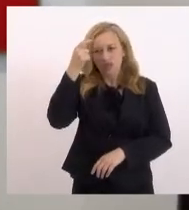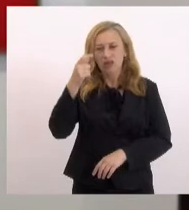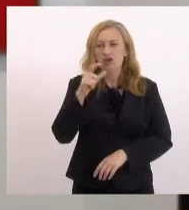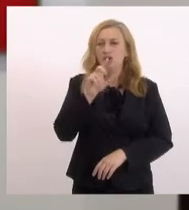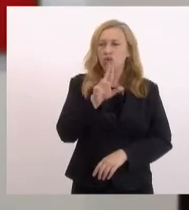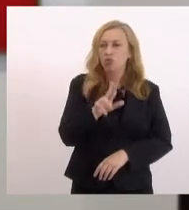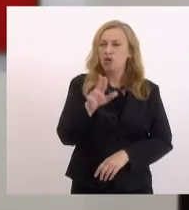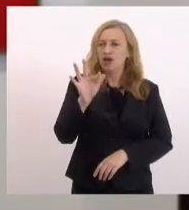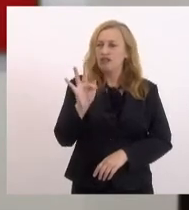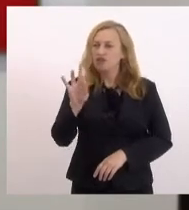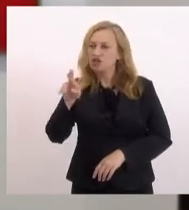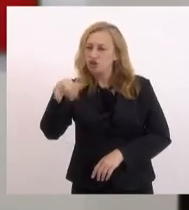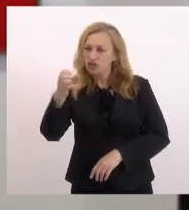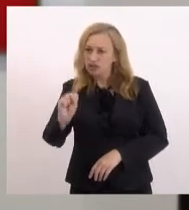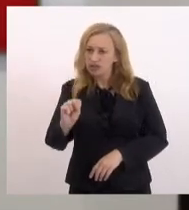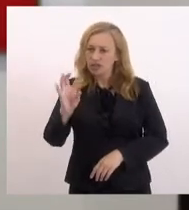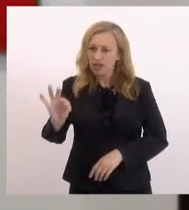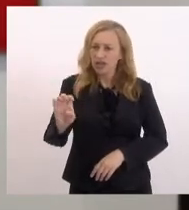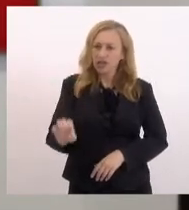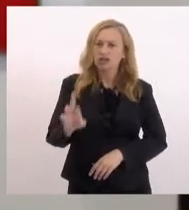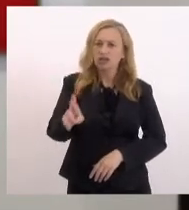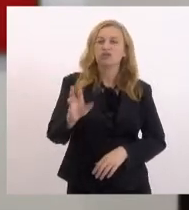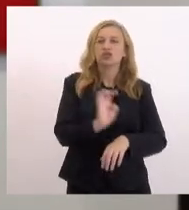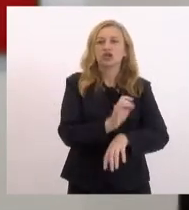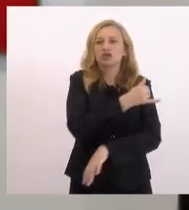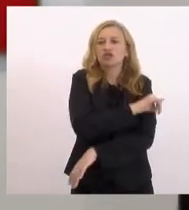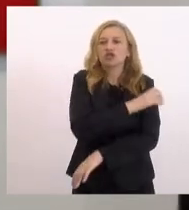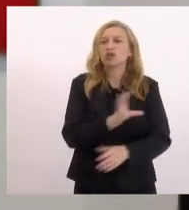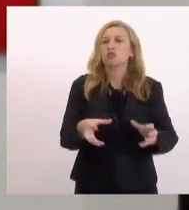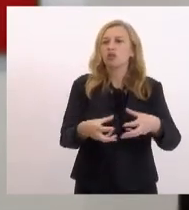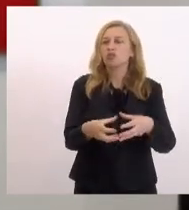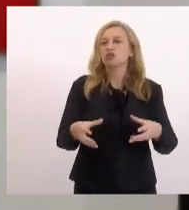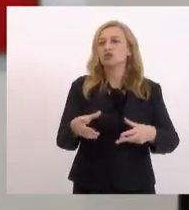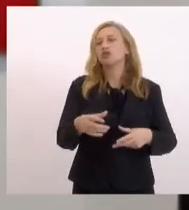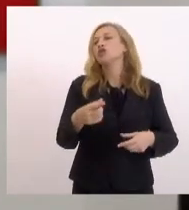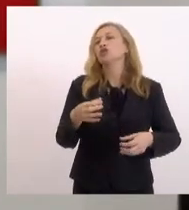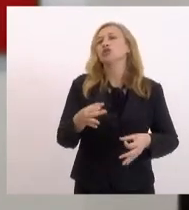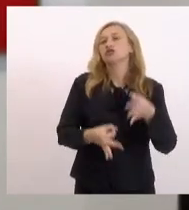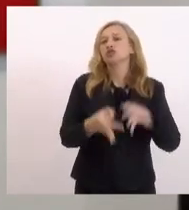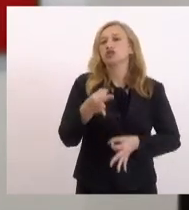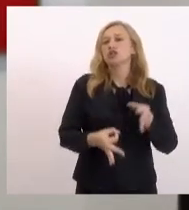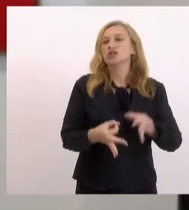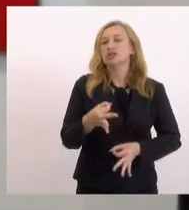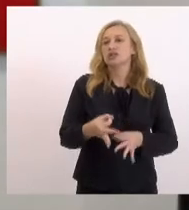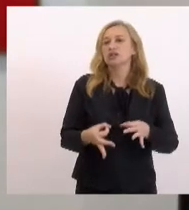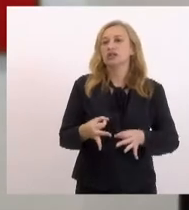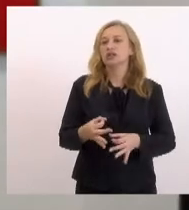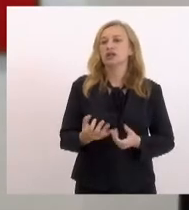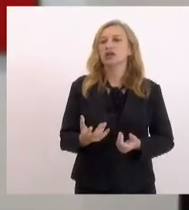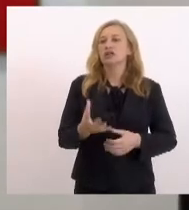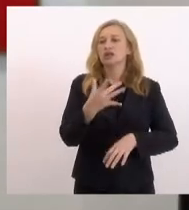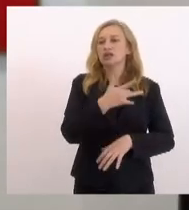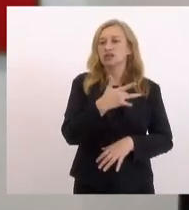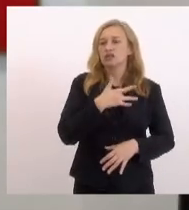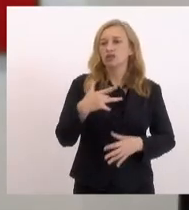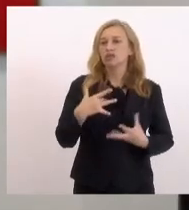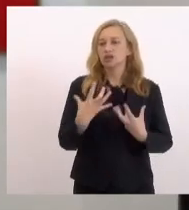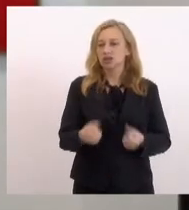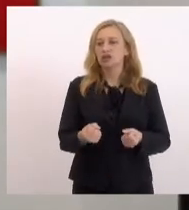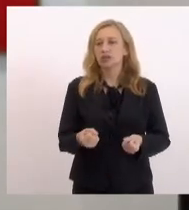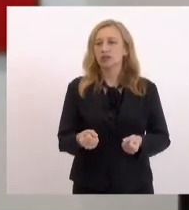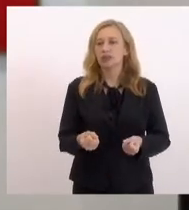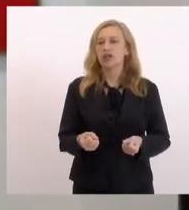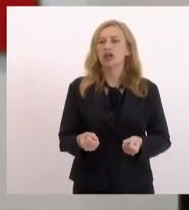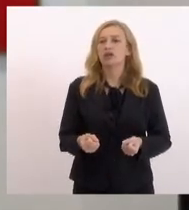herpes zóster no âmbito do Estado do Rio de Janeiro. Pareceres da Comissão de Constituição e Justiça pela Juridicidade e Saúde favorável. Novos pareceres